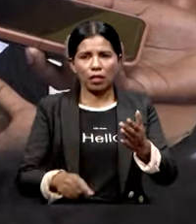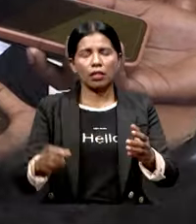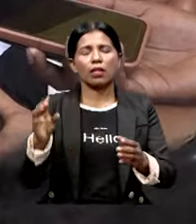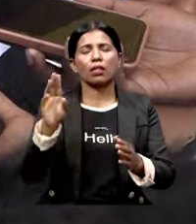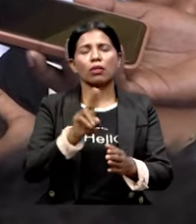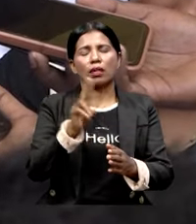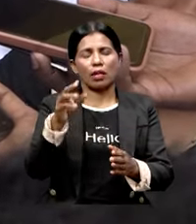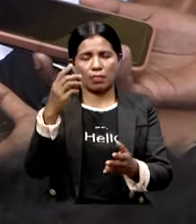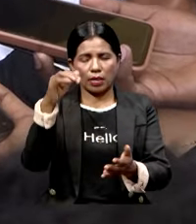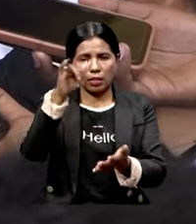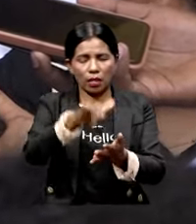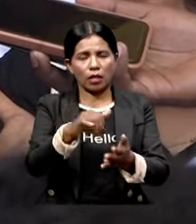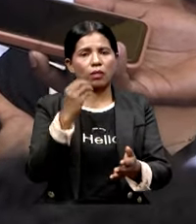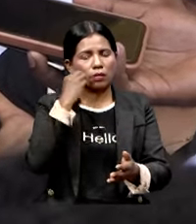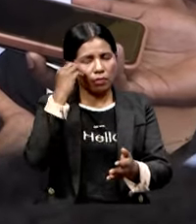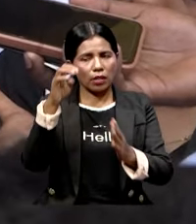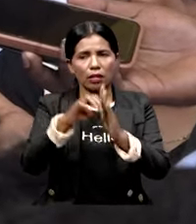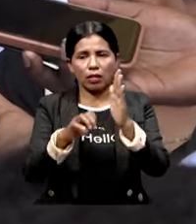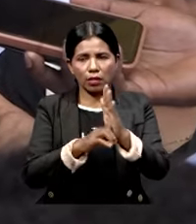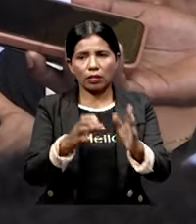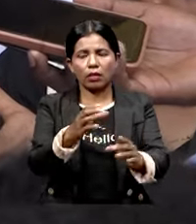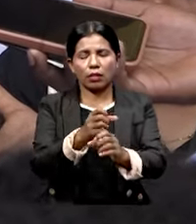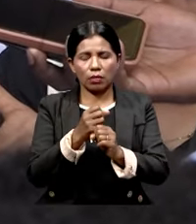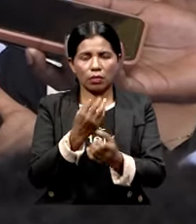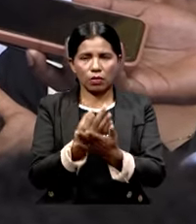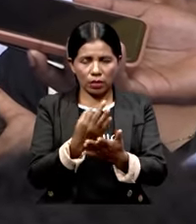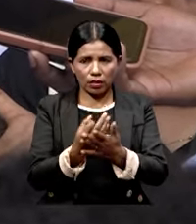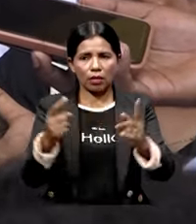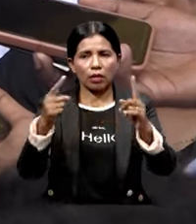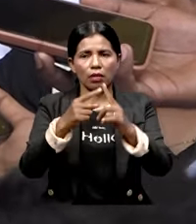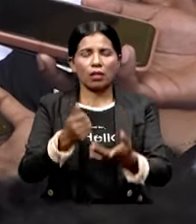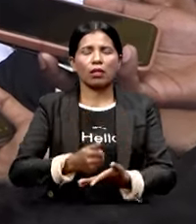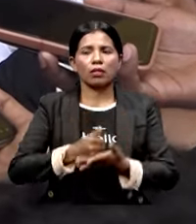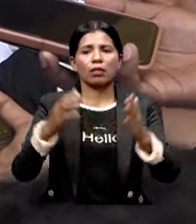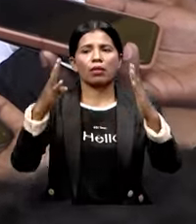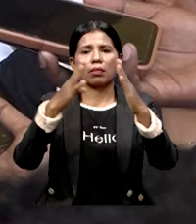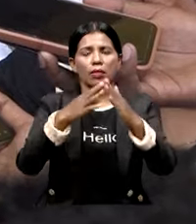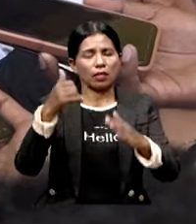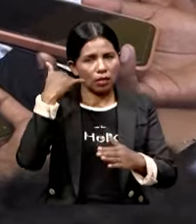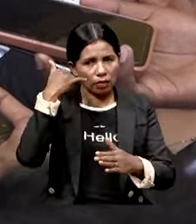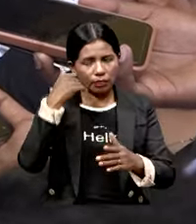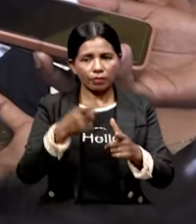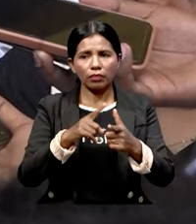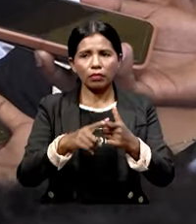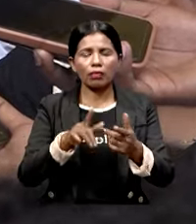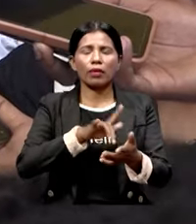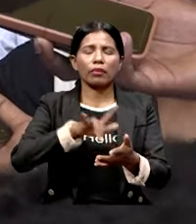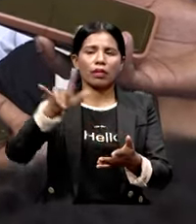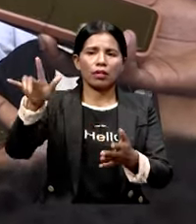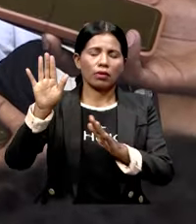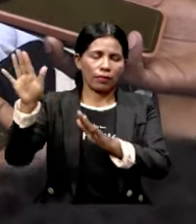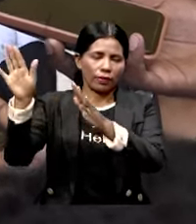estado. Depois, sim, ajuda e custo para uma. Ajuda e custo para telefone. Viagem para